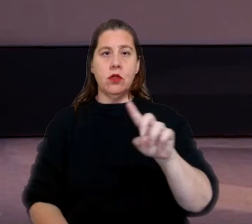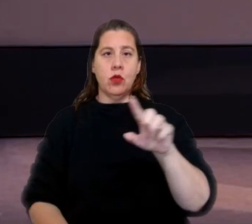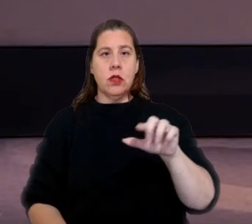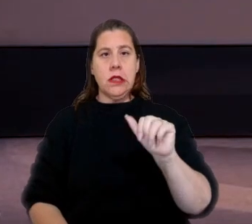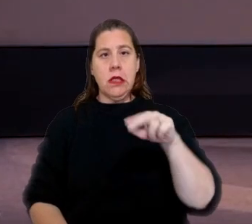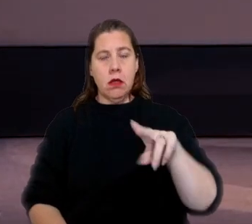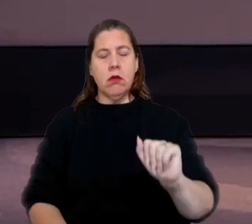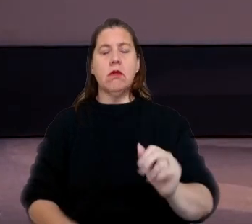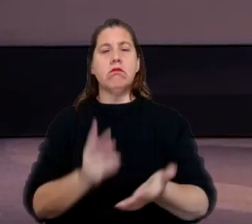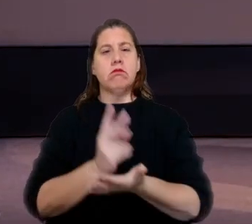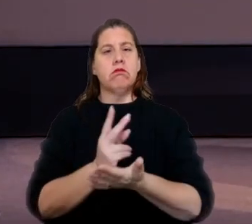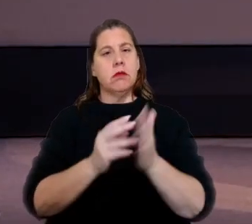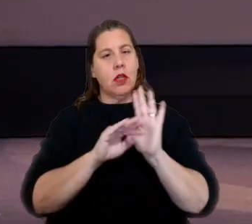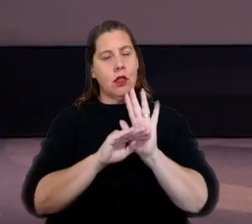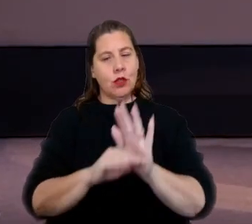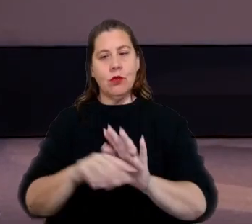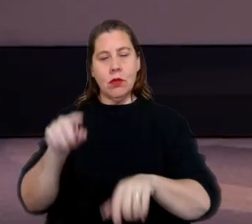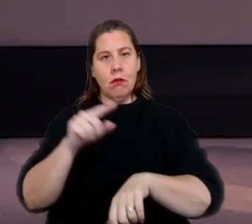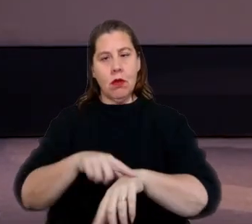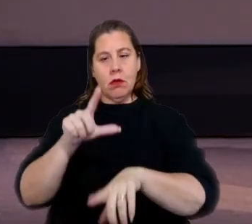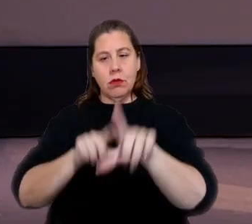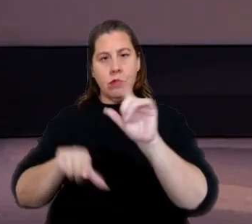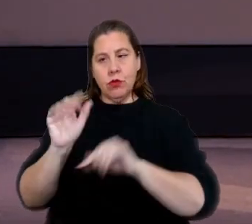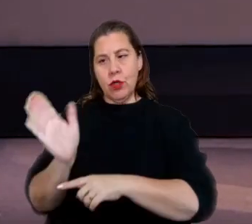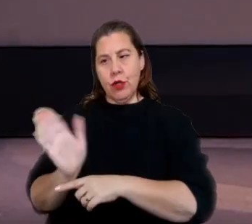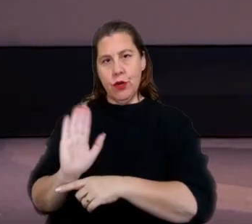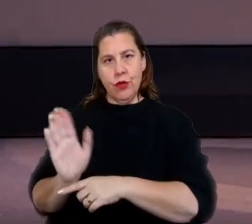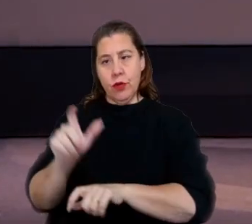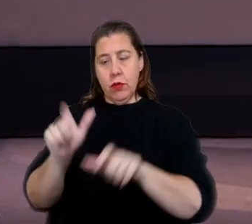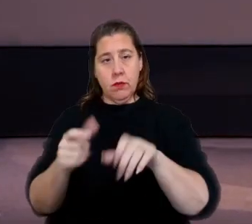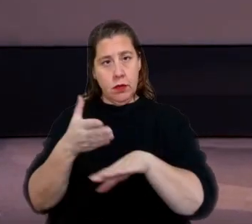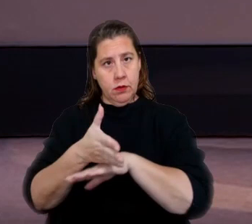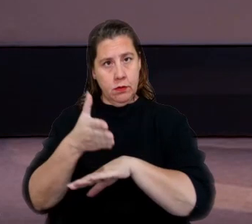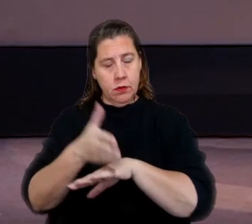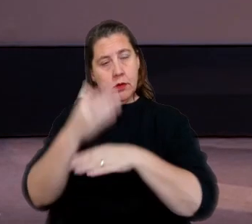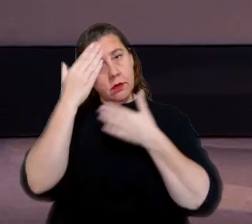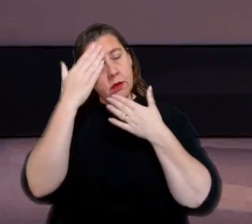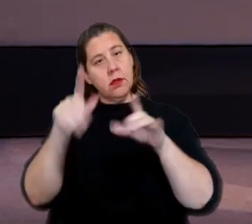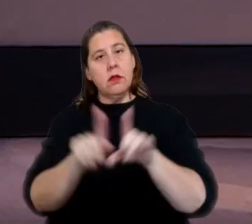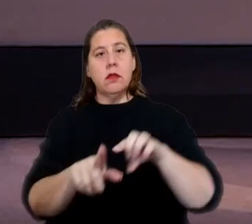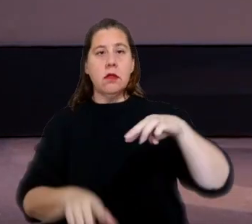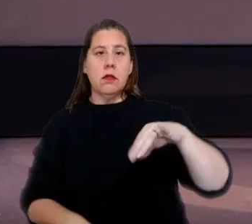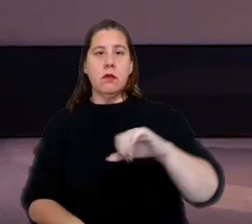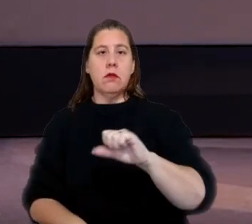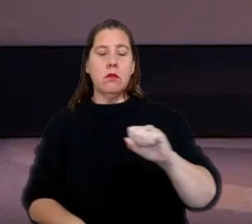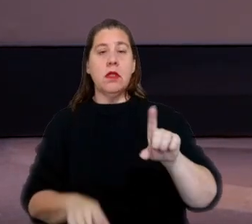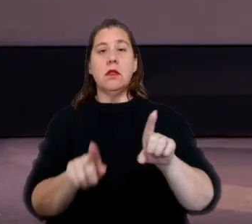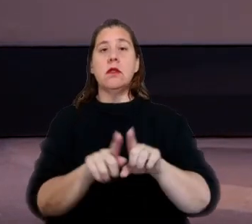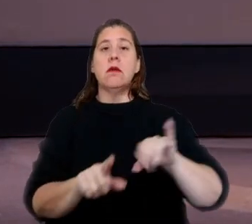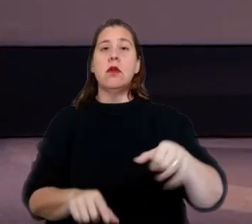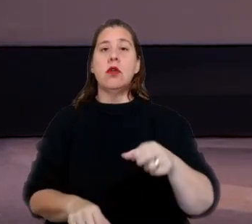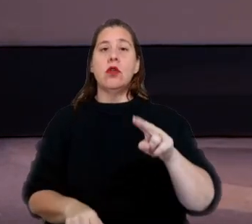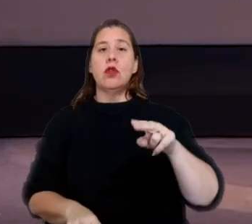Singer, que sempre colaboram muito com a escolha dos filmes e com os debatedores. Agradecer ao